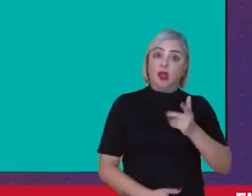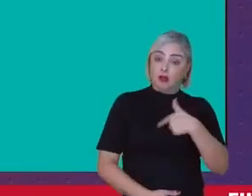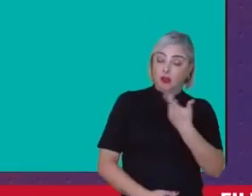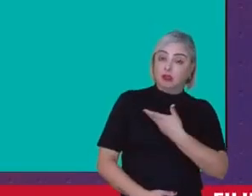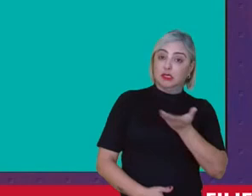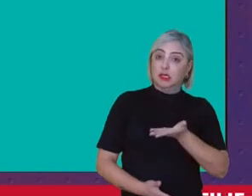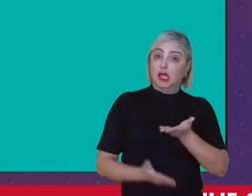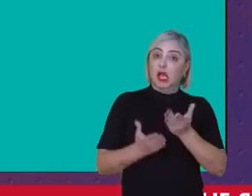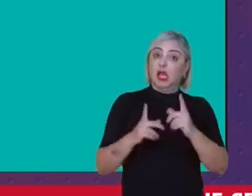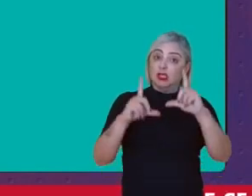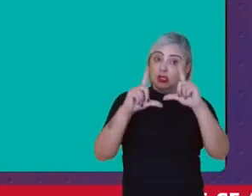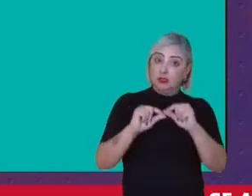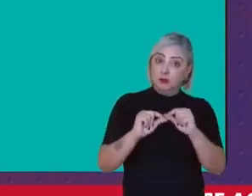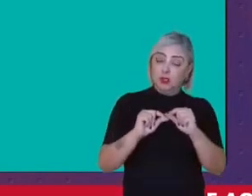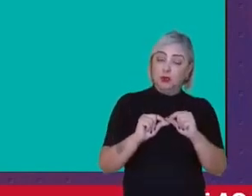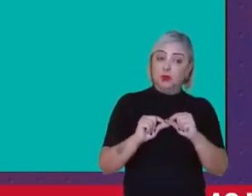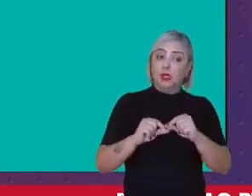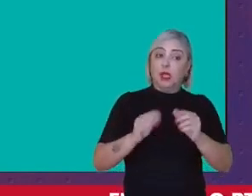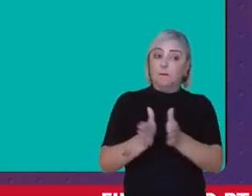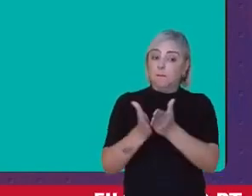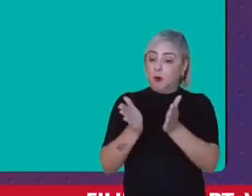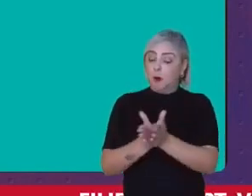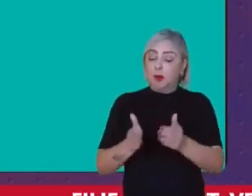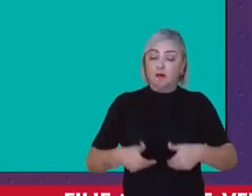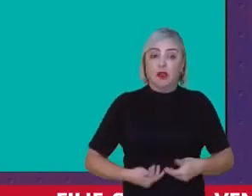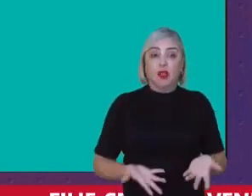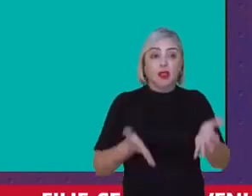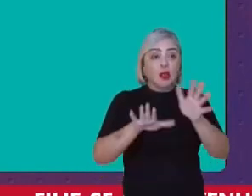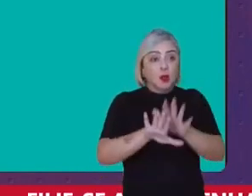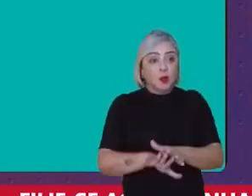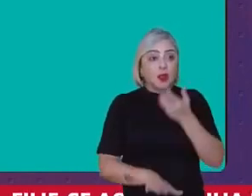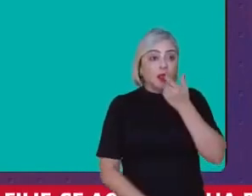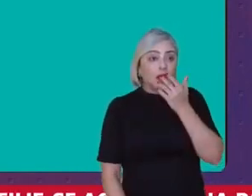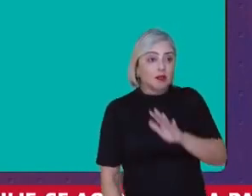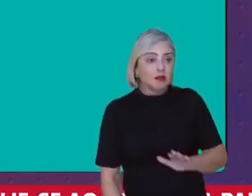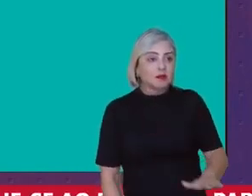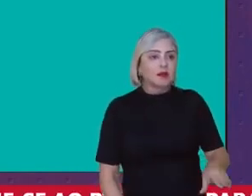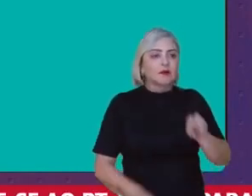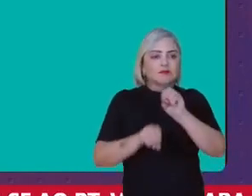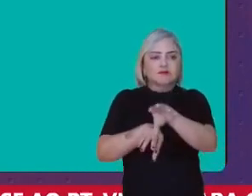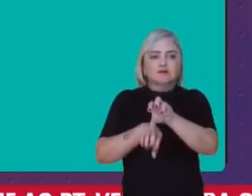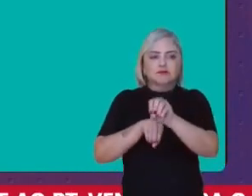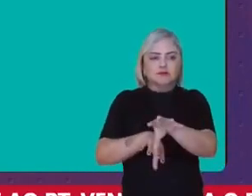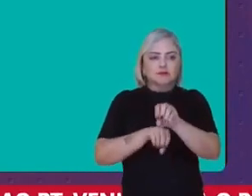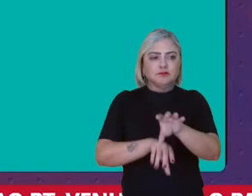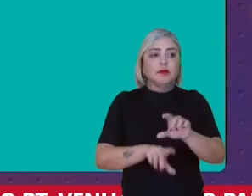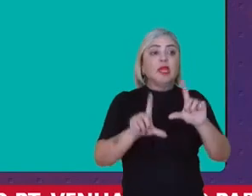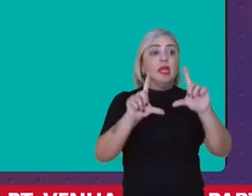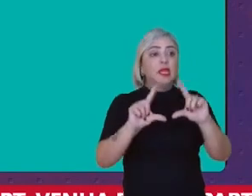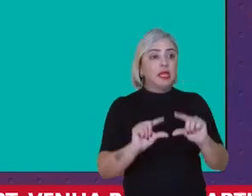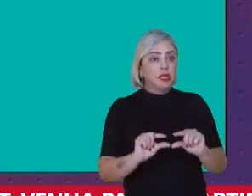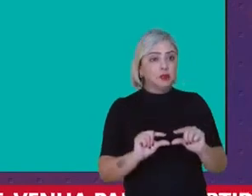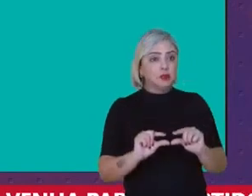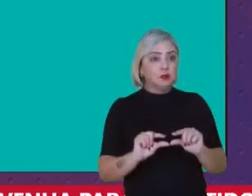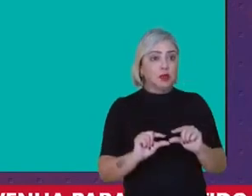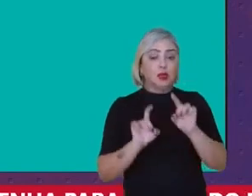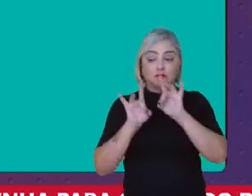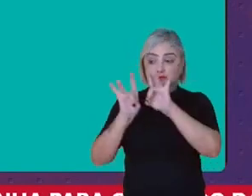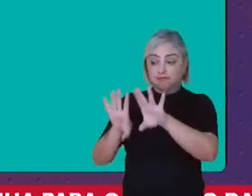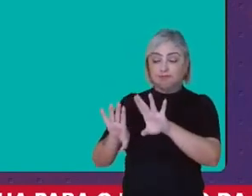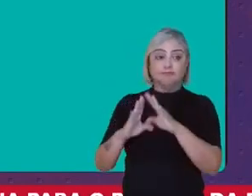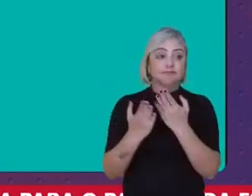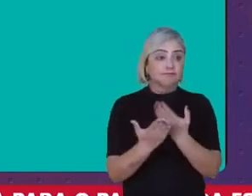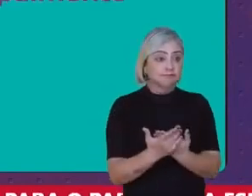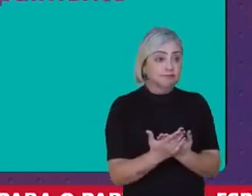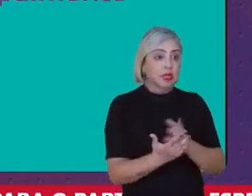aliviar a pobreza e a fome, incluir as crianças na educação e reduzir, né, o abandono